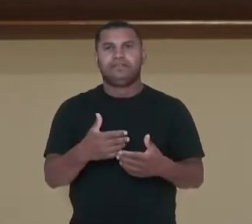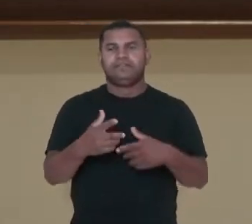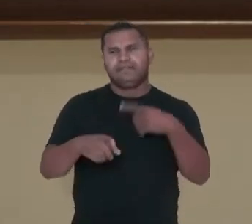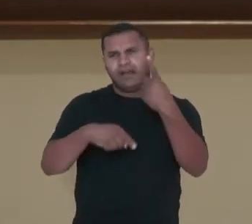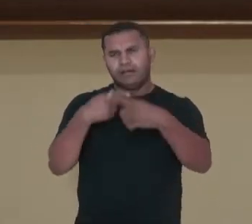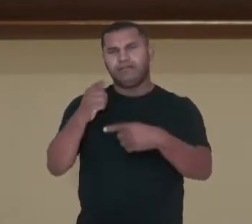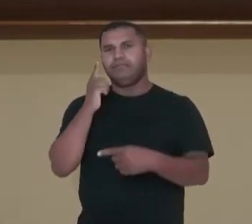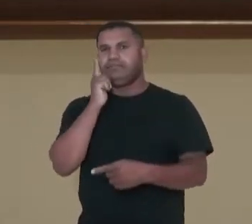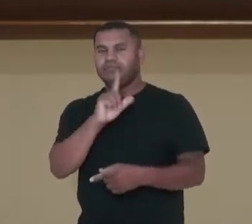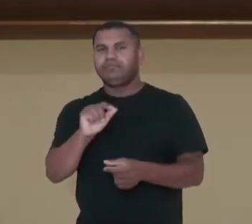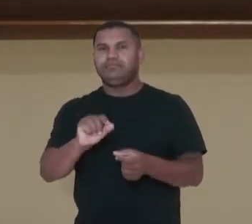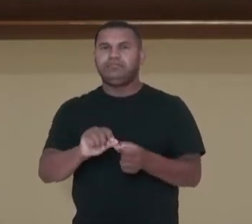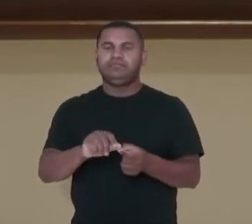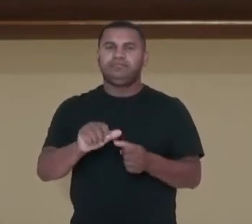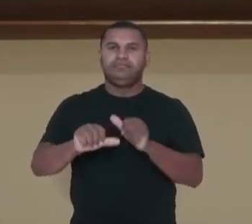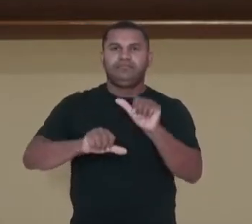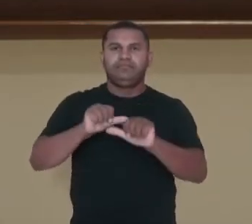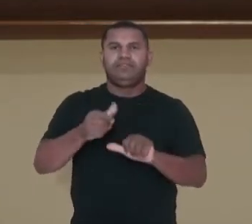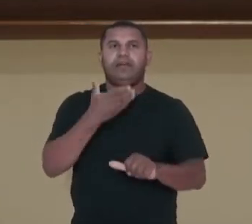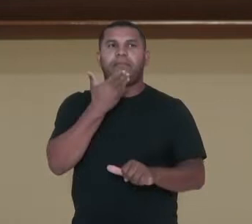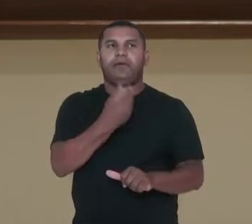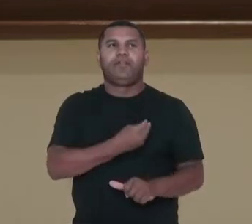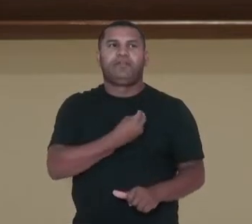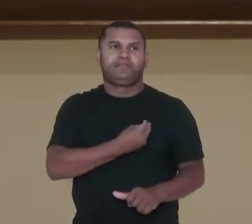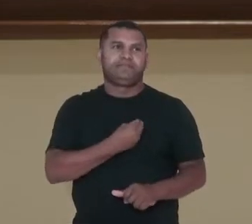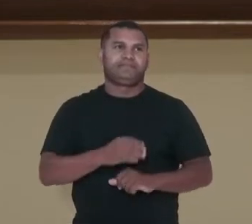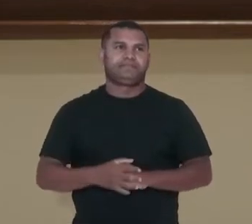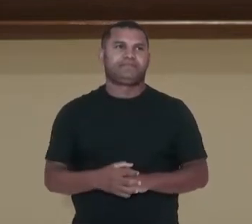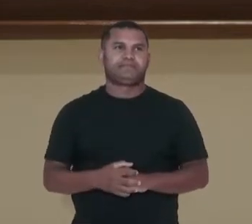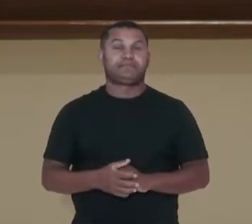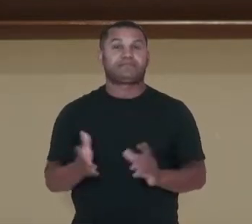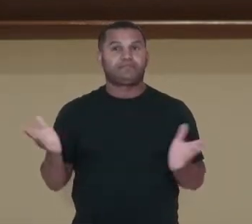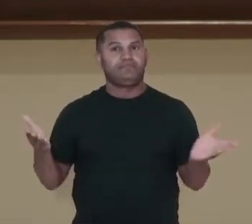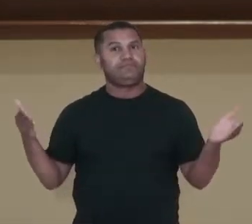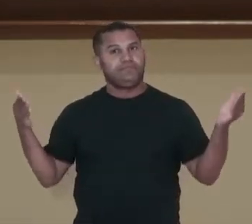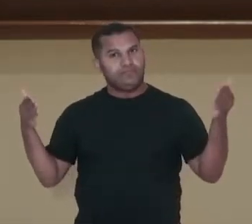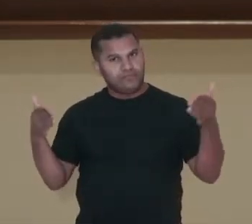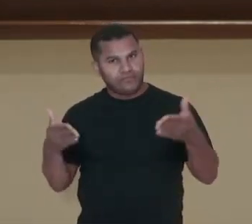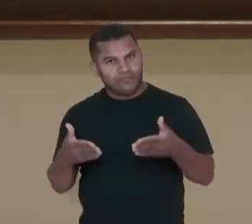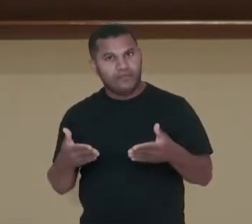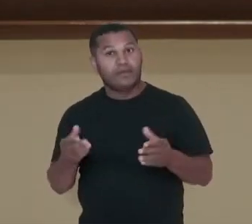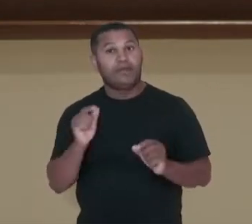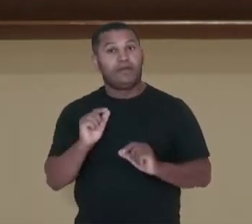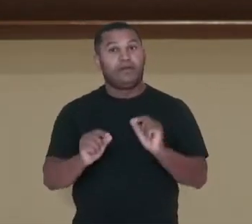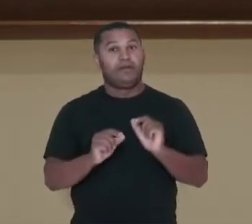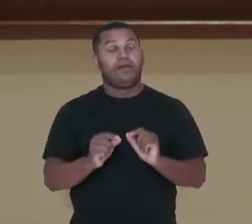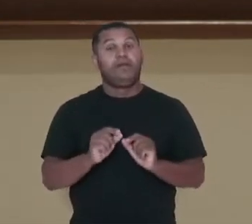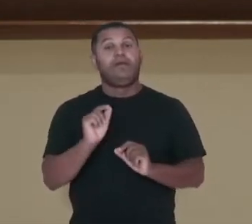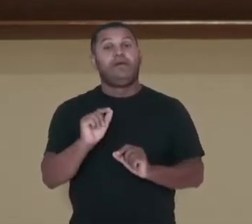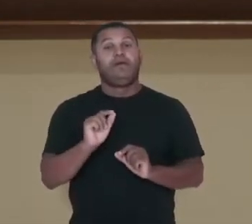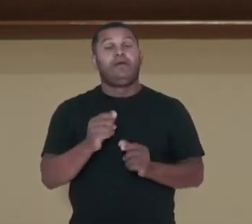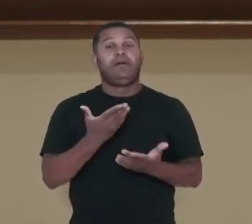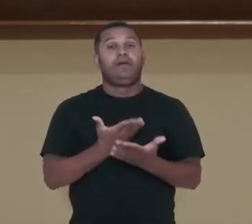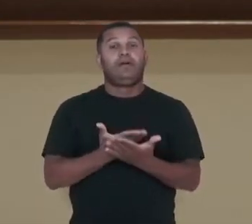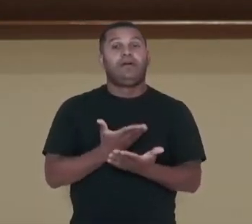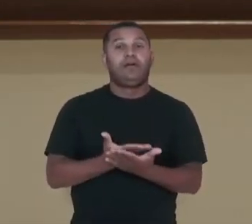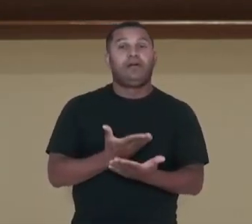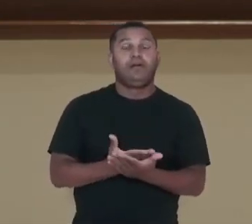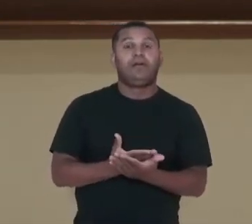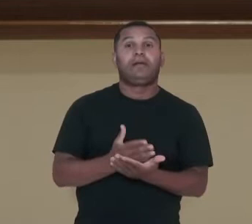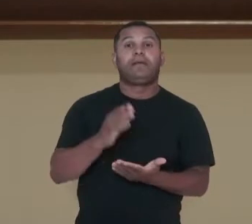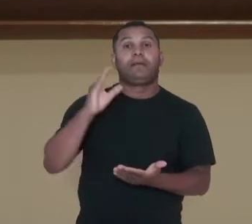né? Vamos vivendo, vamos buscando aí. E hoje nós estamos aqui para buscar